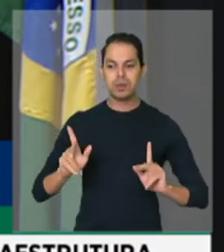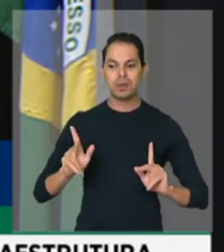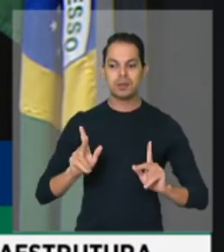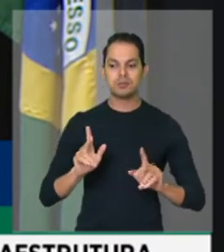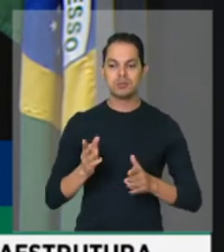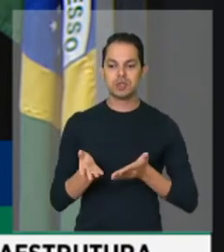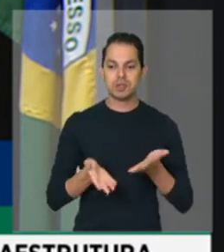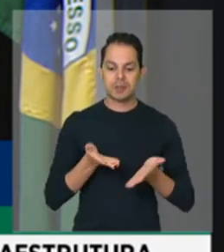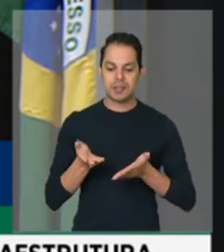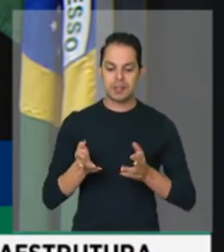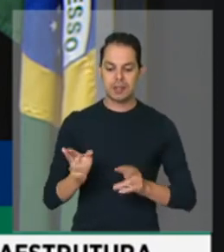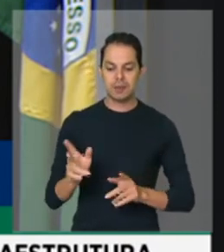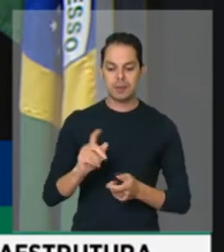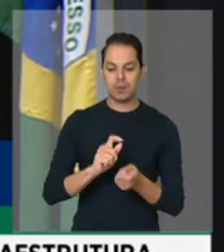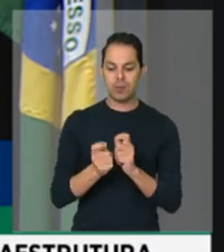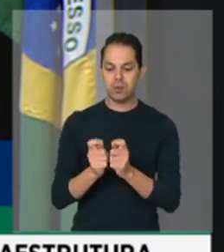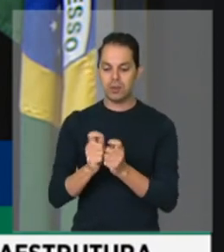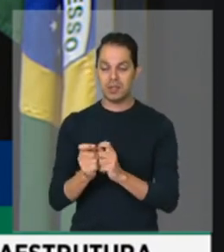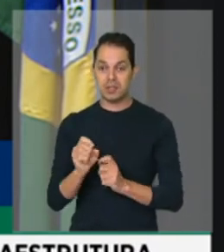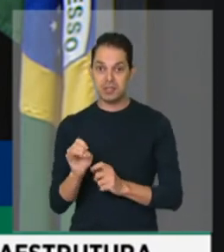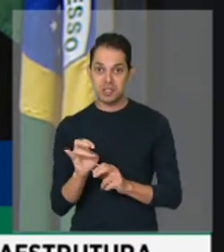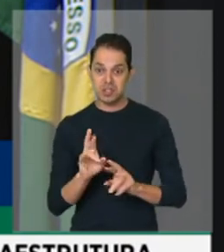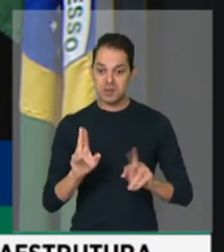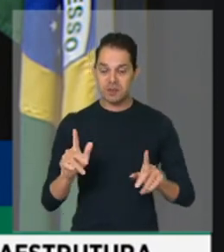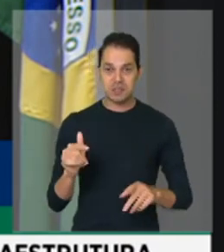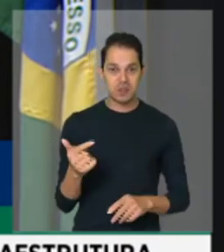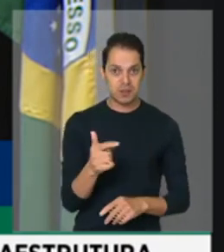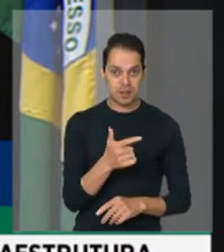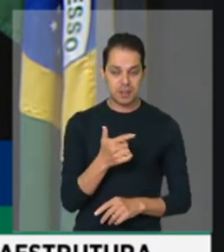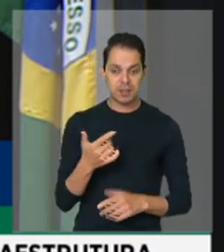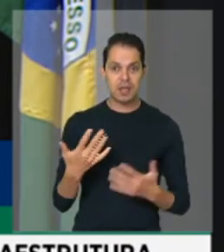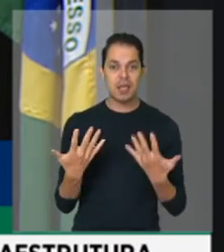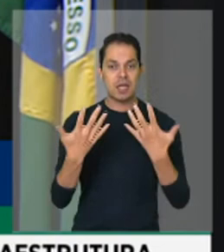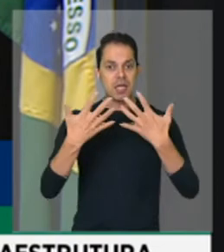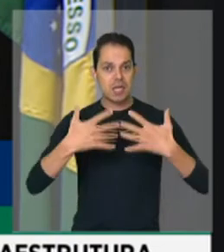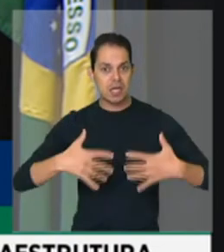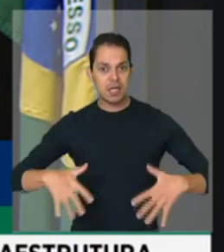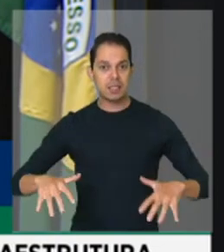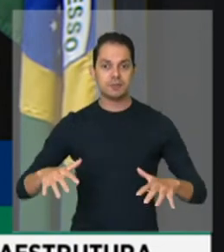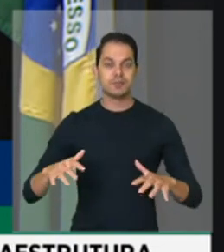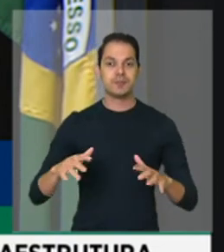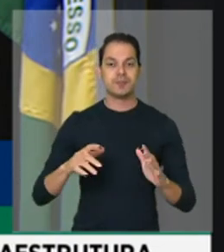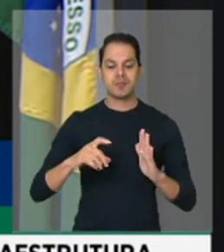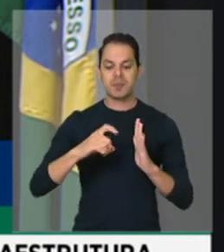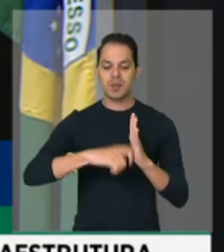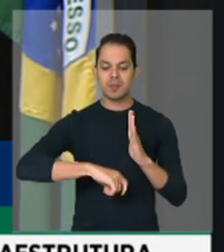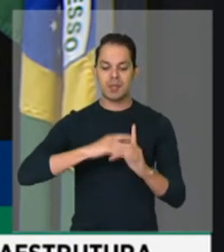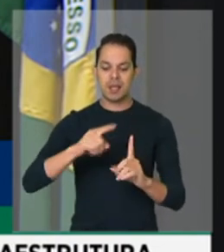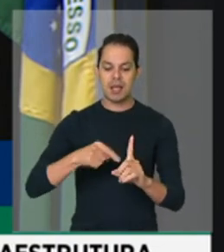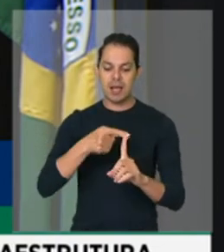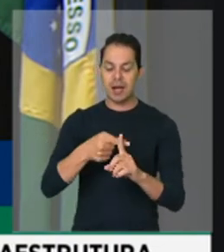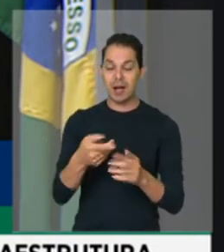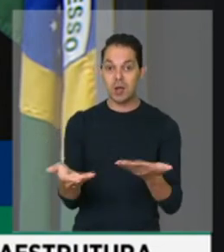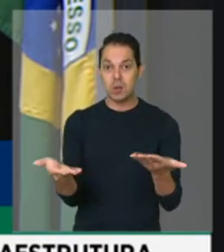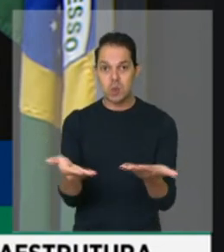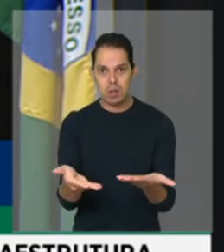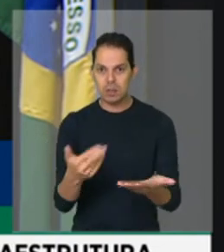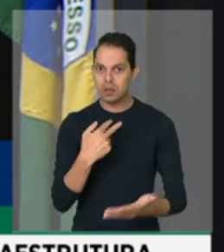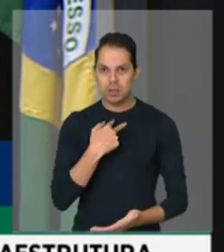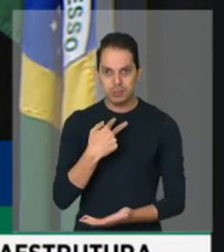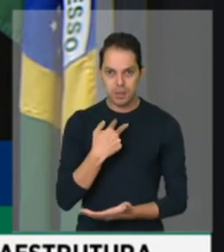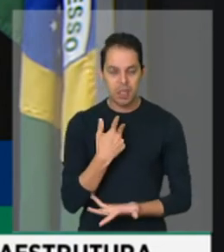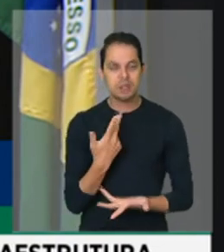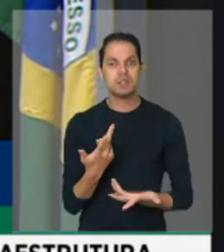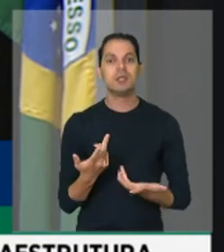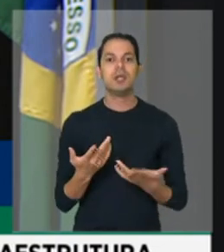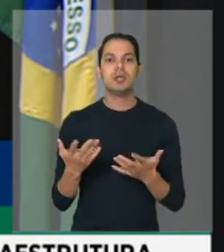tratamento. Se esse diferencial não poderá ser de natureza tributária, como adicional nesse instante, nós buscamos